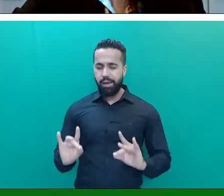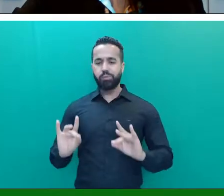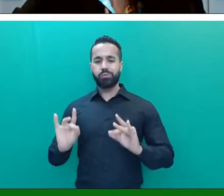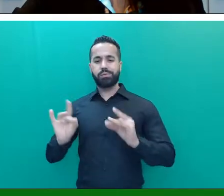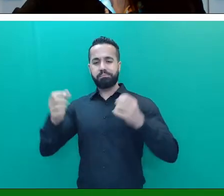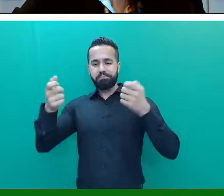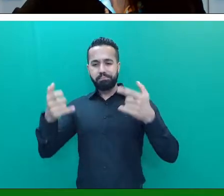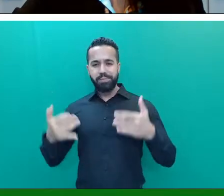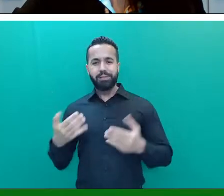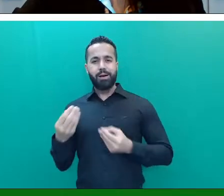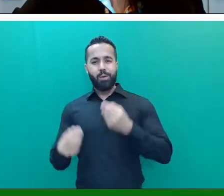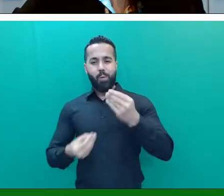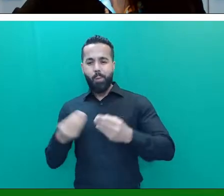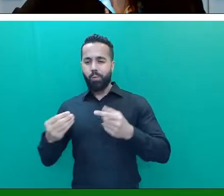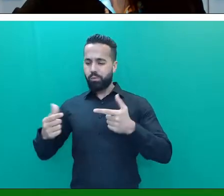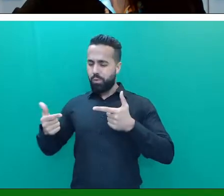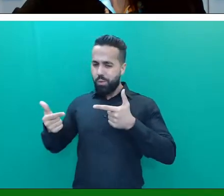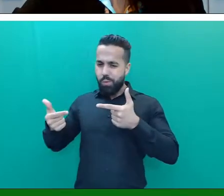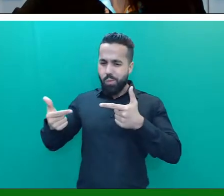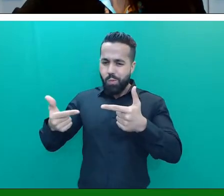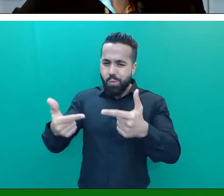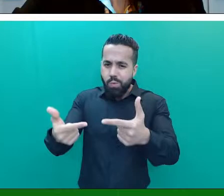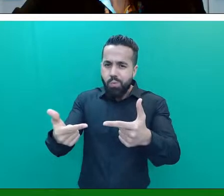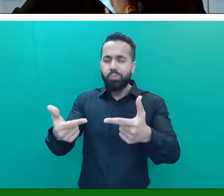dessa batalha, dessa luta,